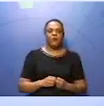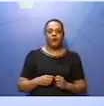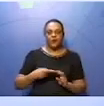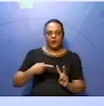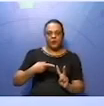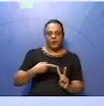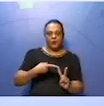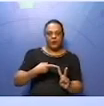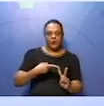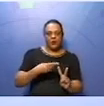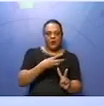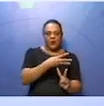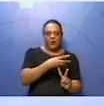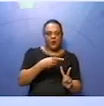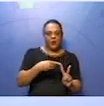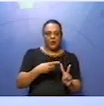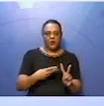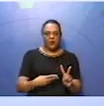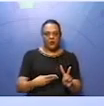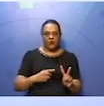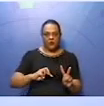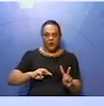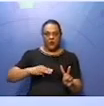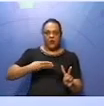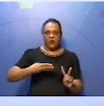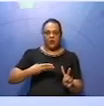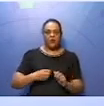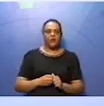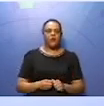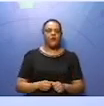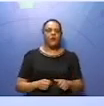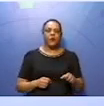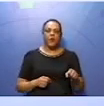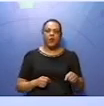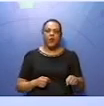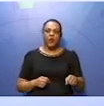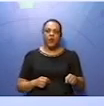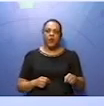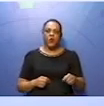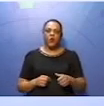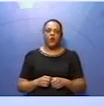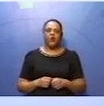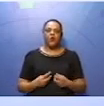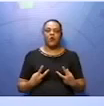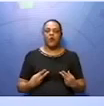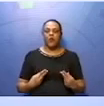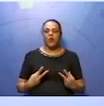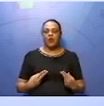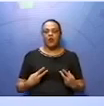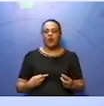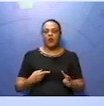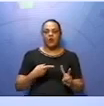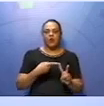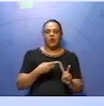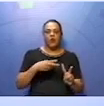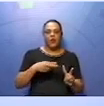Coloco, então, raiz cúbica de 2 a terceira. Esse 8 é a mesma coisa que 2 elevado a